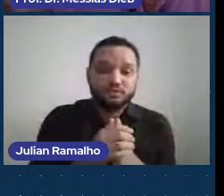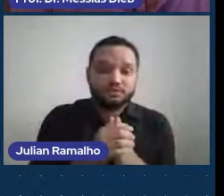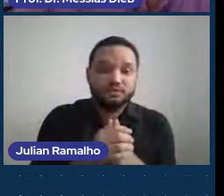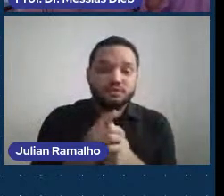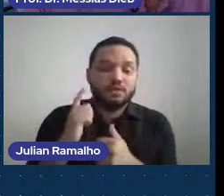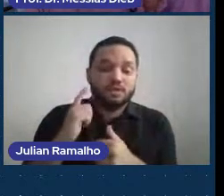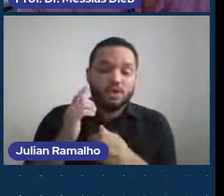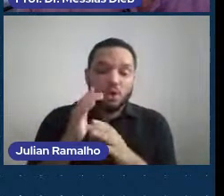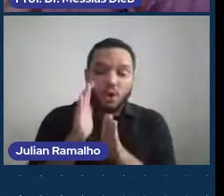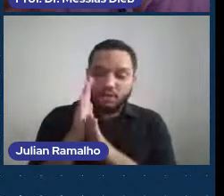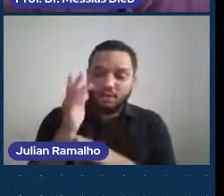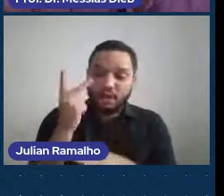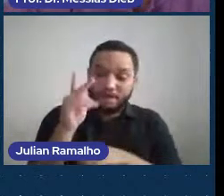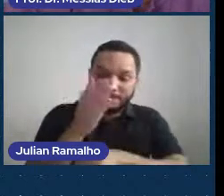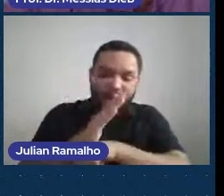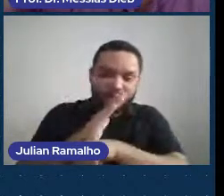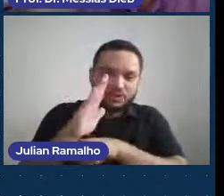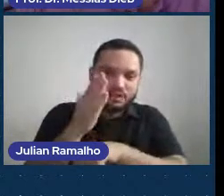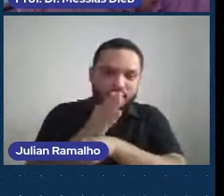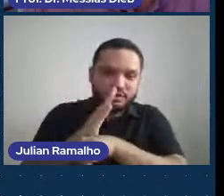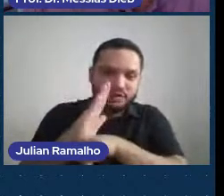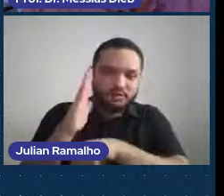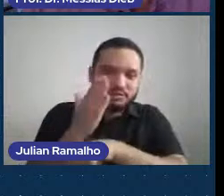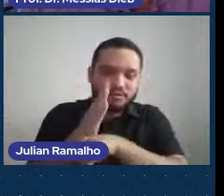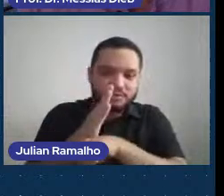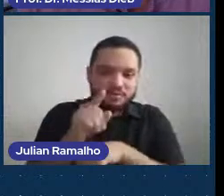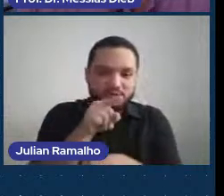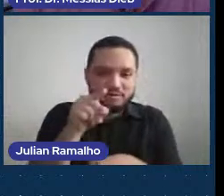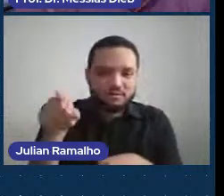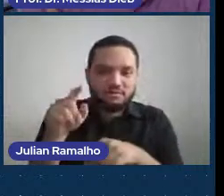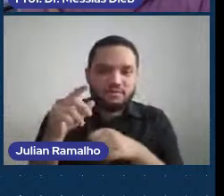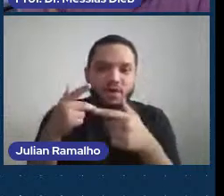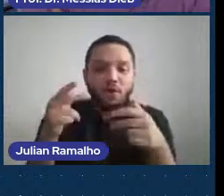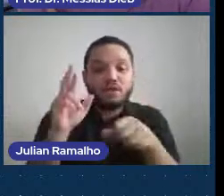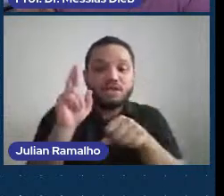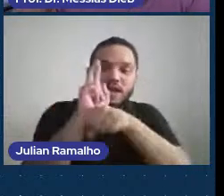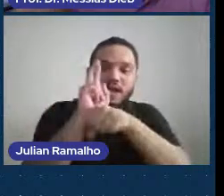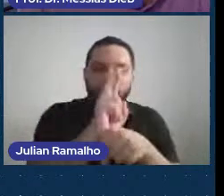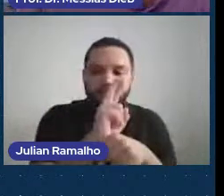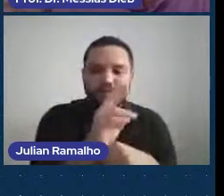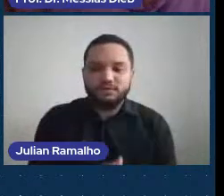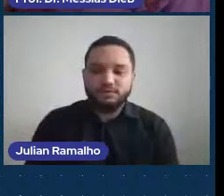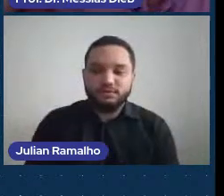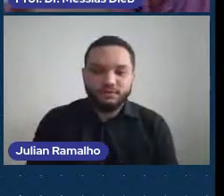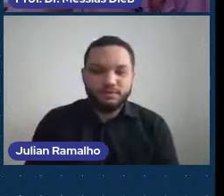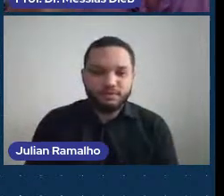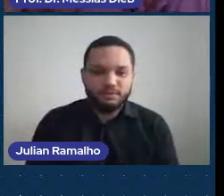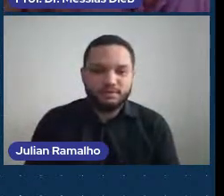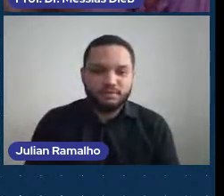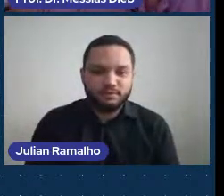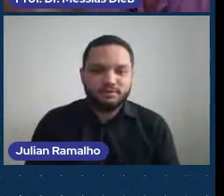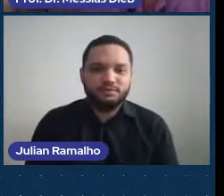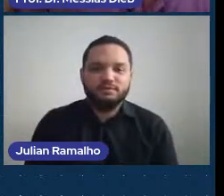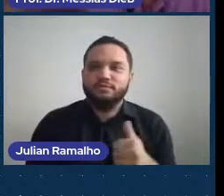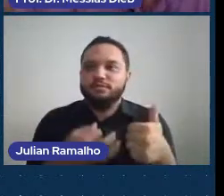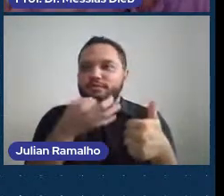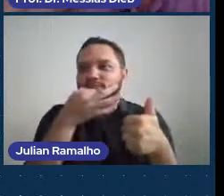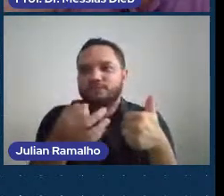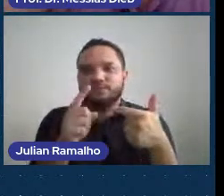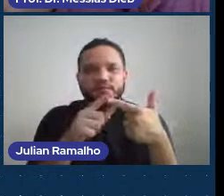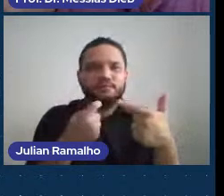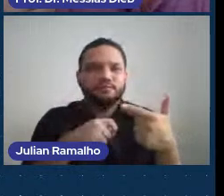prática em relação àquilo que eles estão representando. Então, tudo que for opinião,